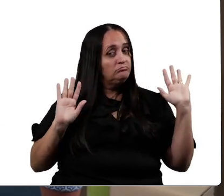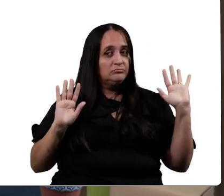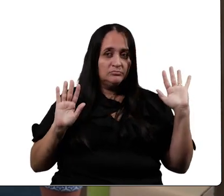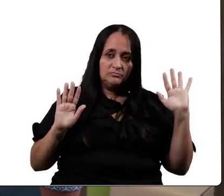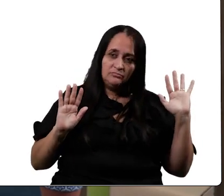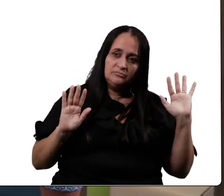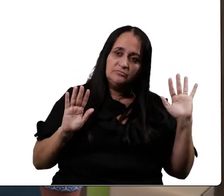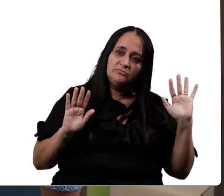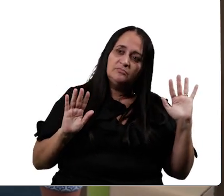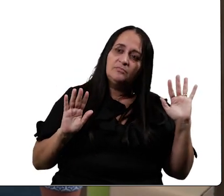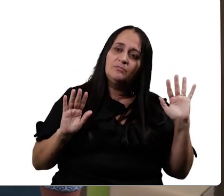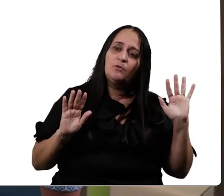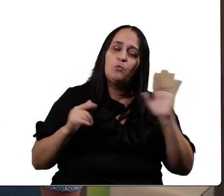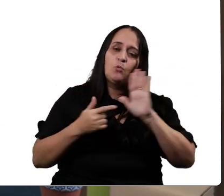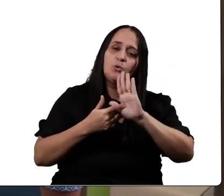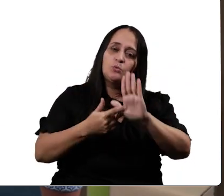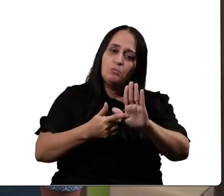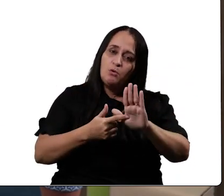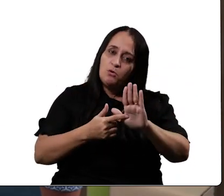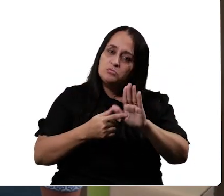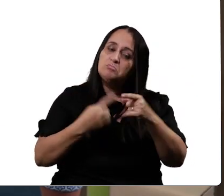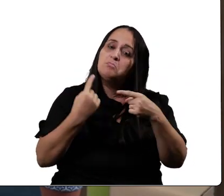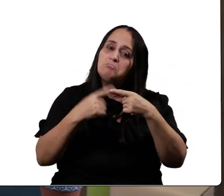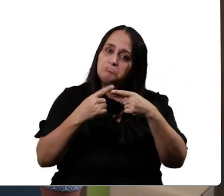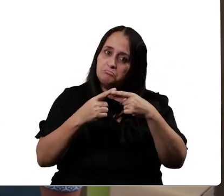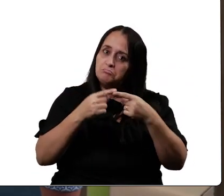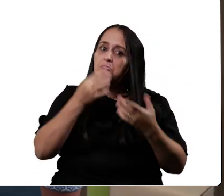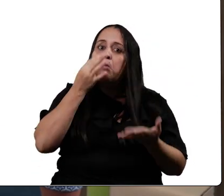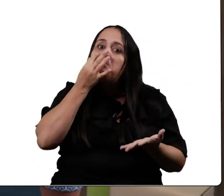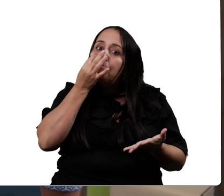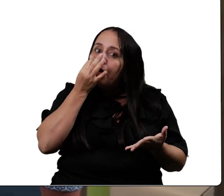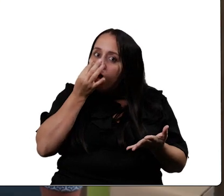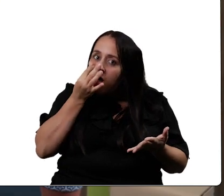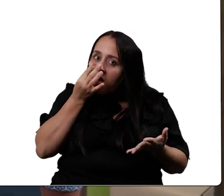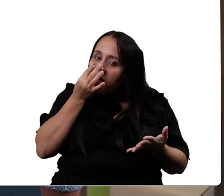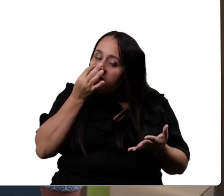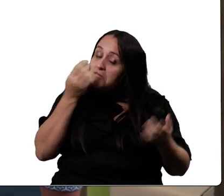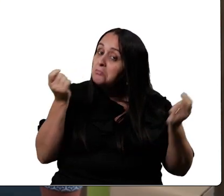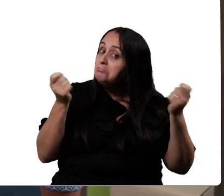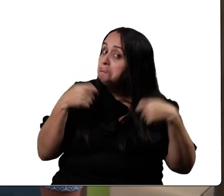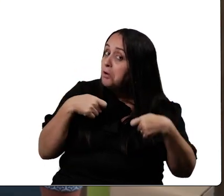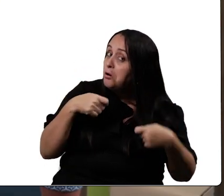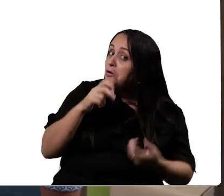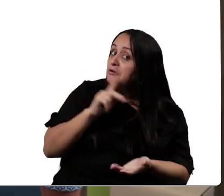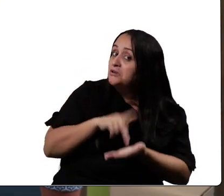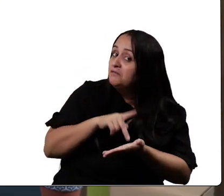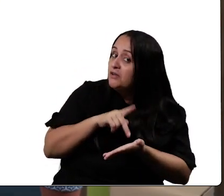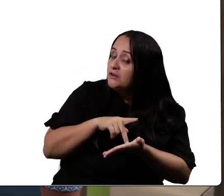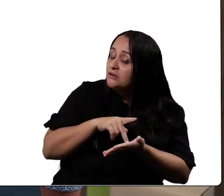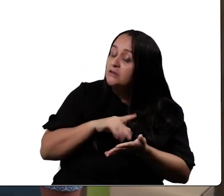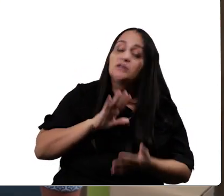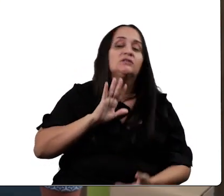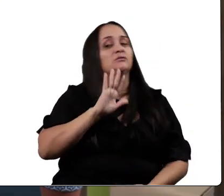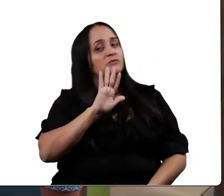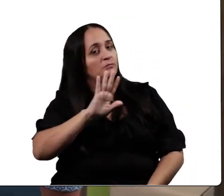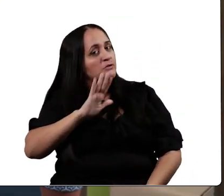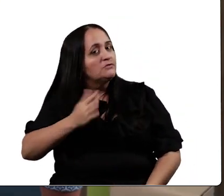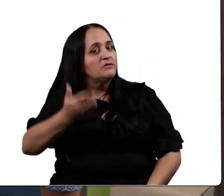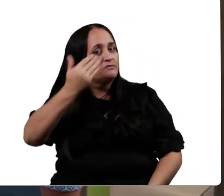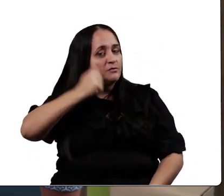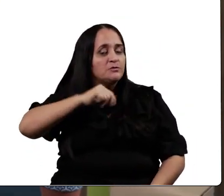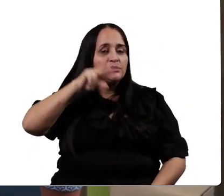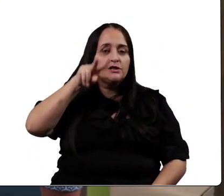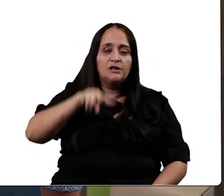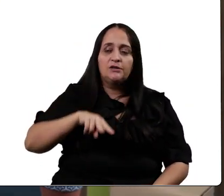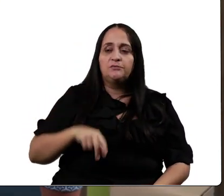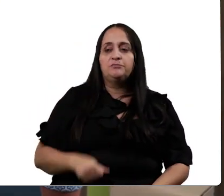vezes, quando apresenta a fonte, provavelmente esse texto é verdadeiro. Mas vamos